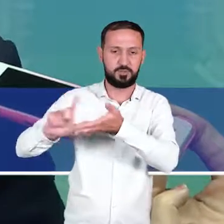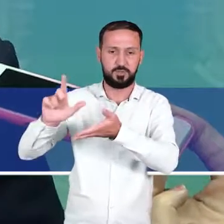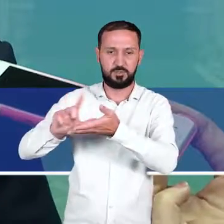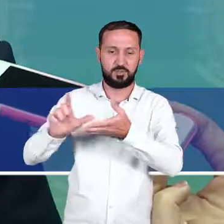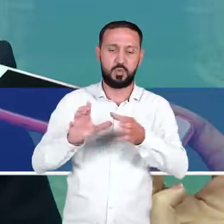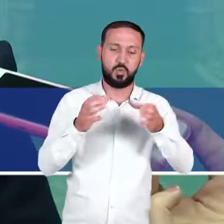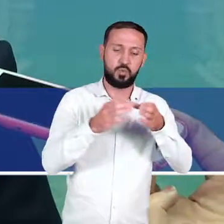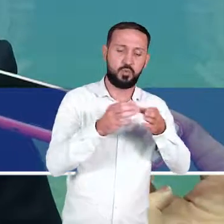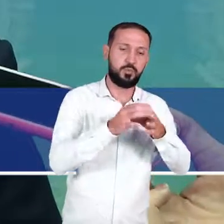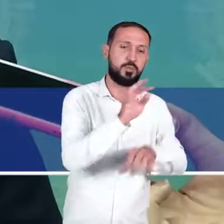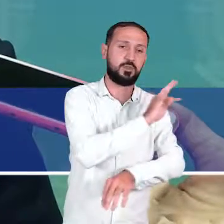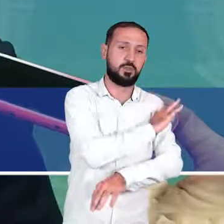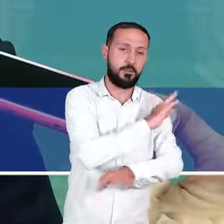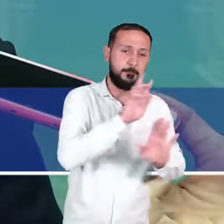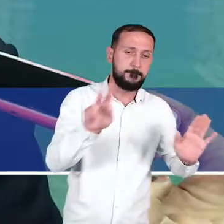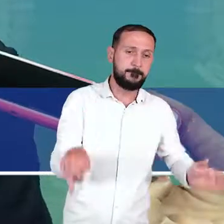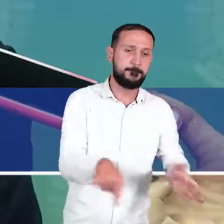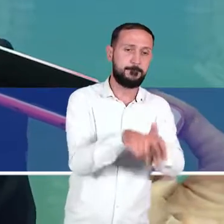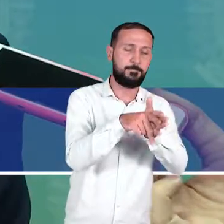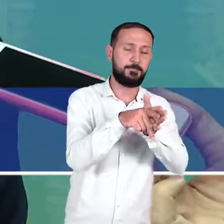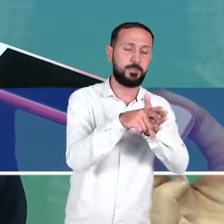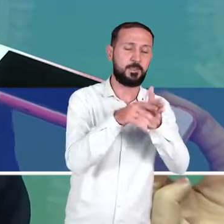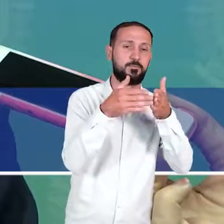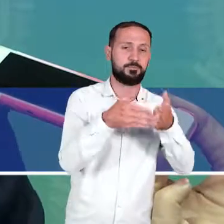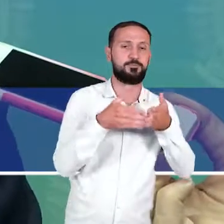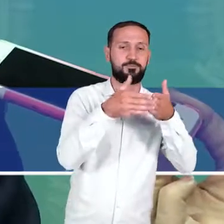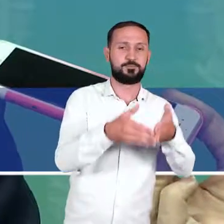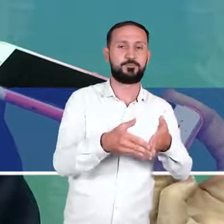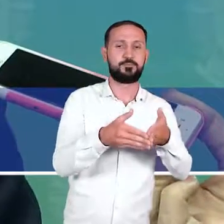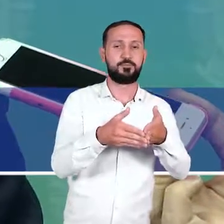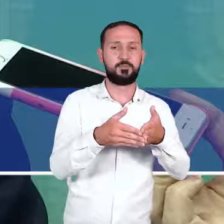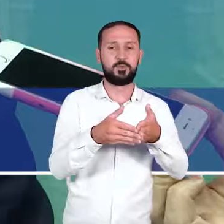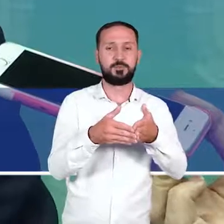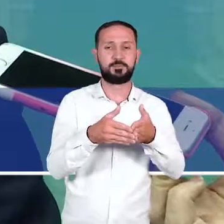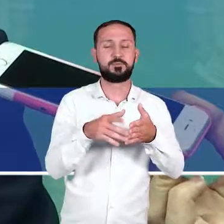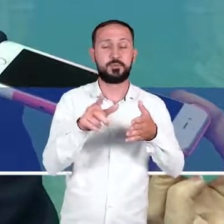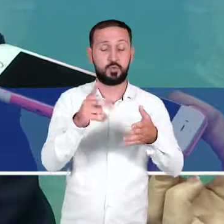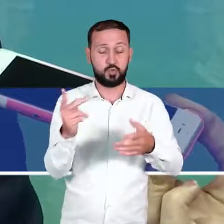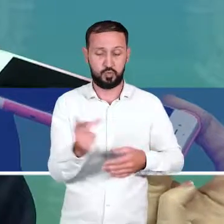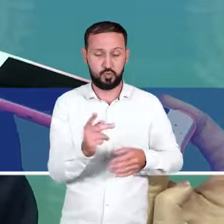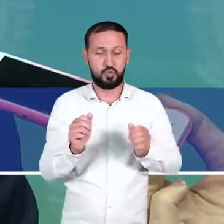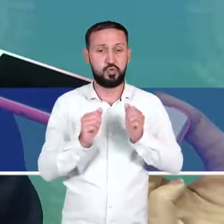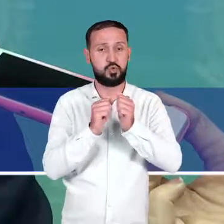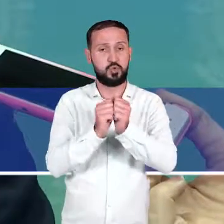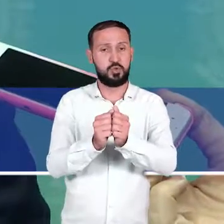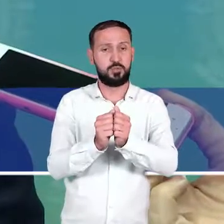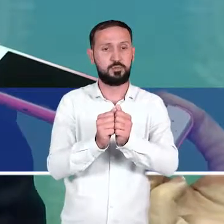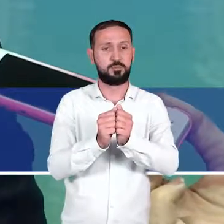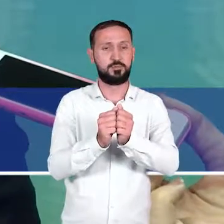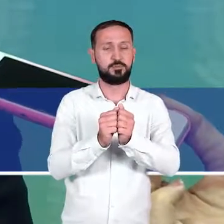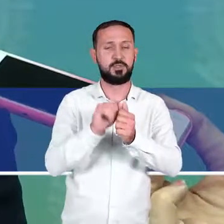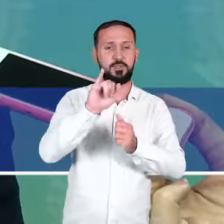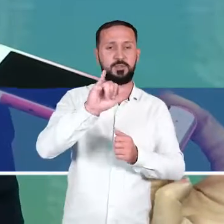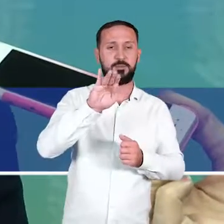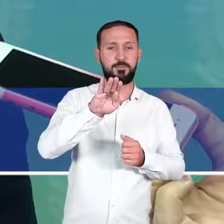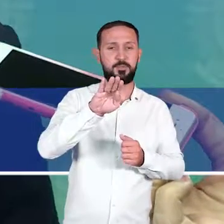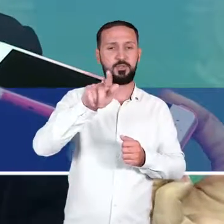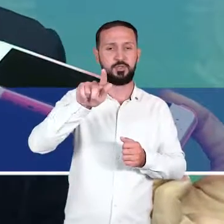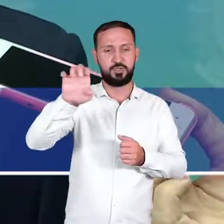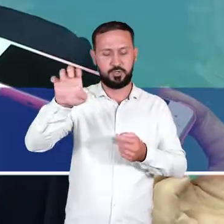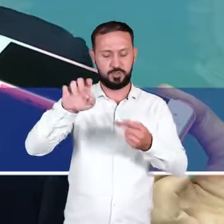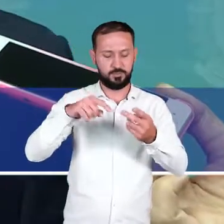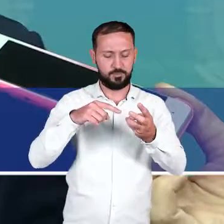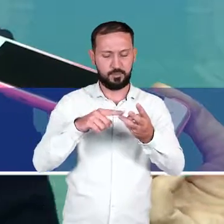Ladário e uma comissão técnica de Corumbá, que junto com o